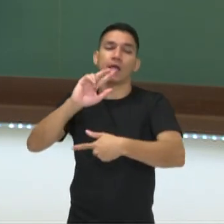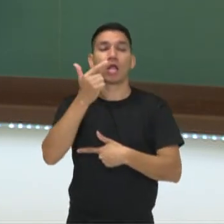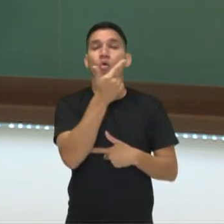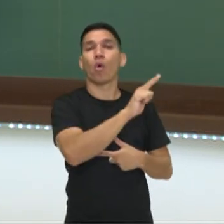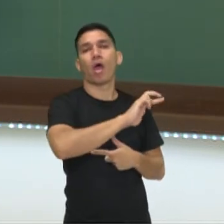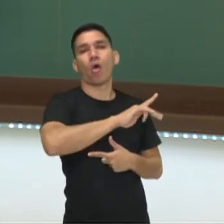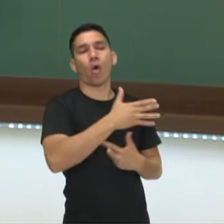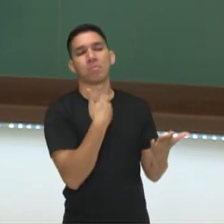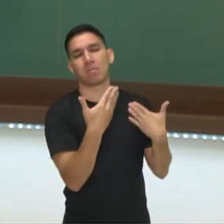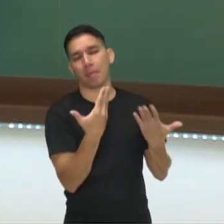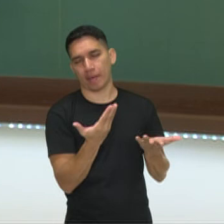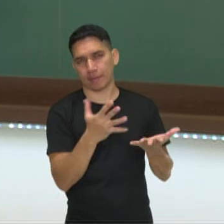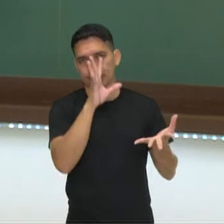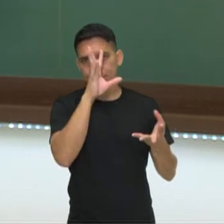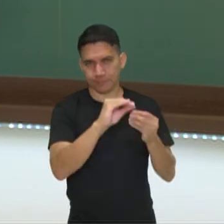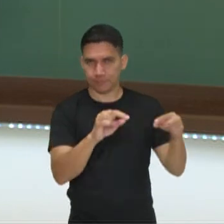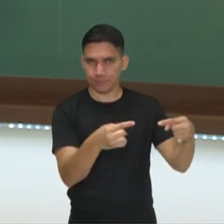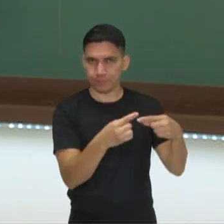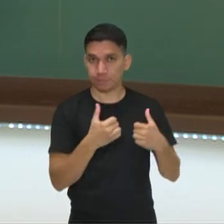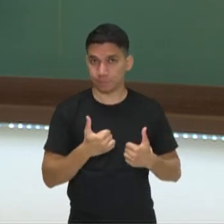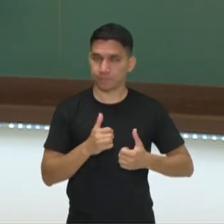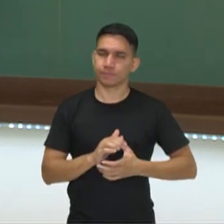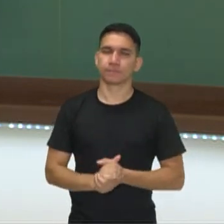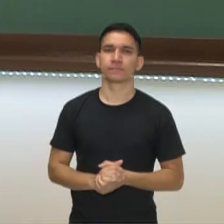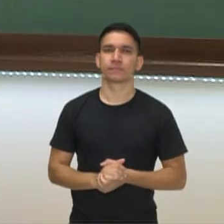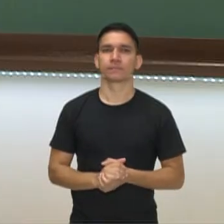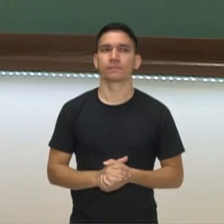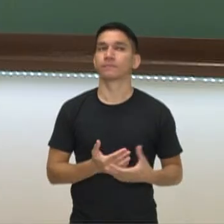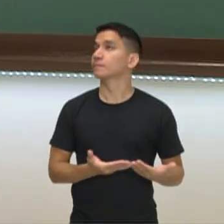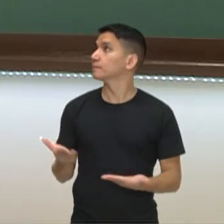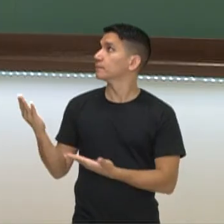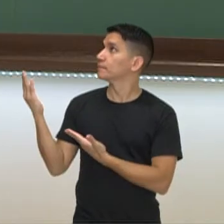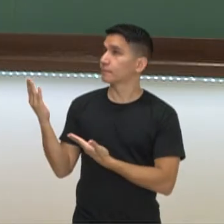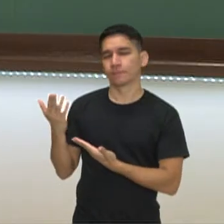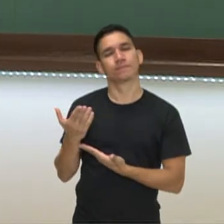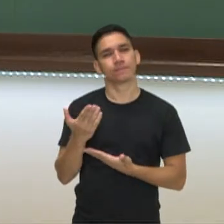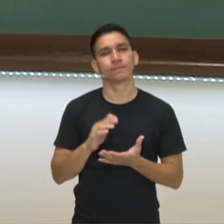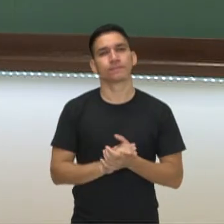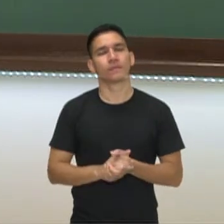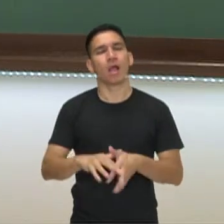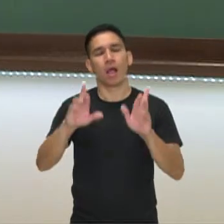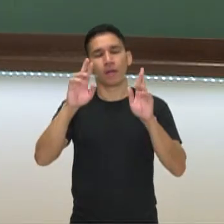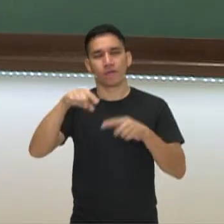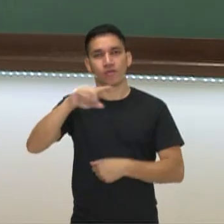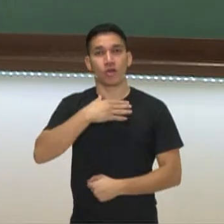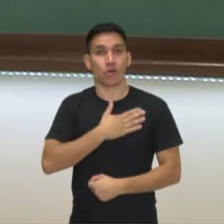de um consentimento. Bacana? Legal, espero que vocês hoje